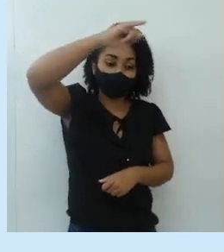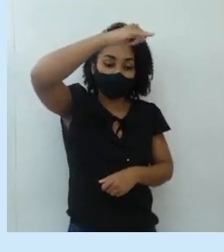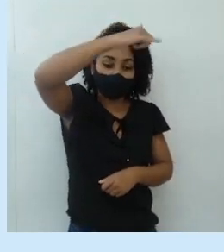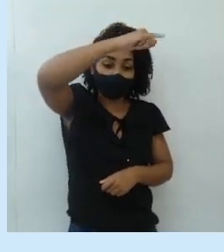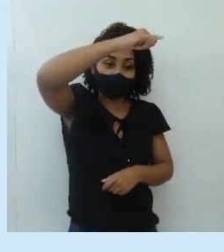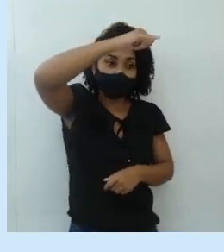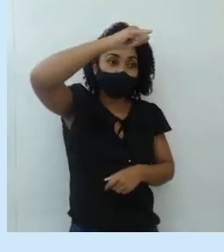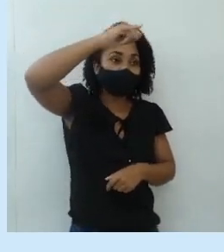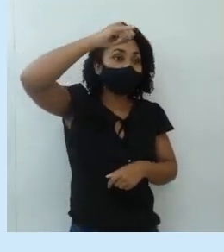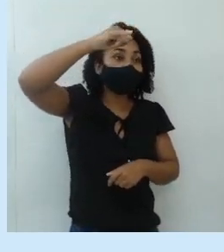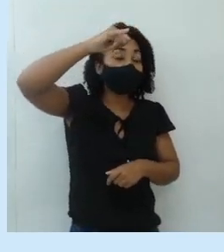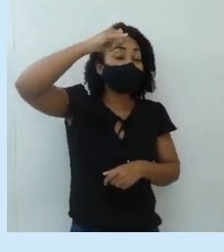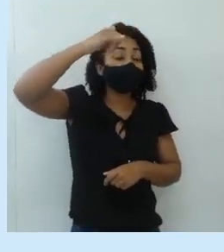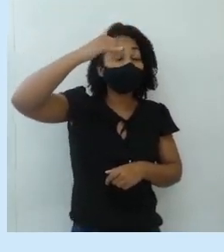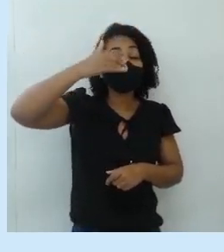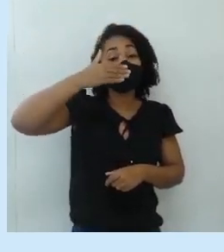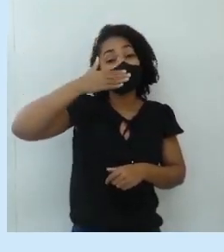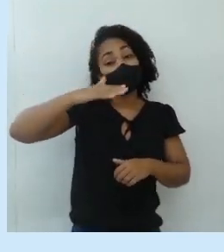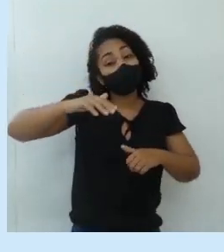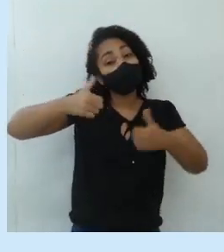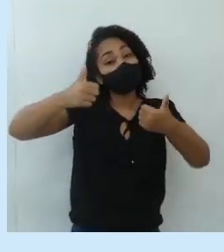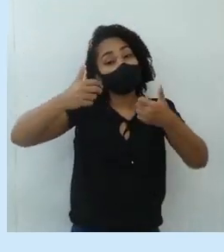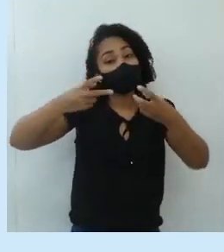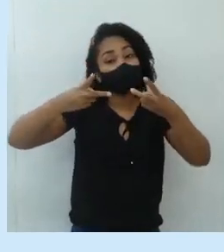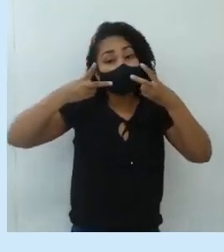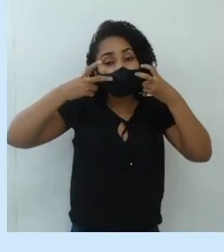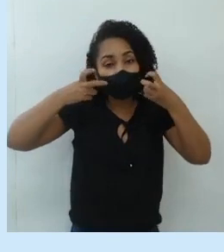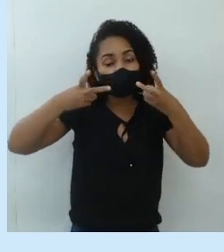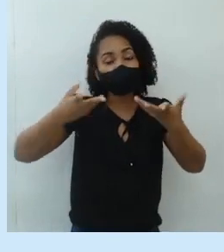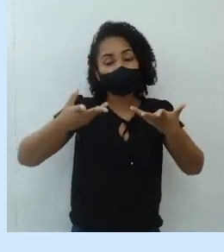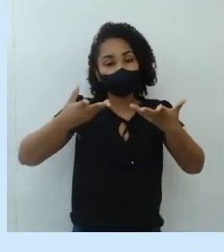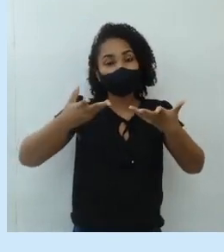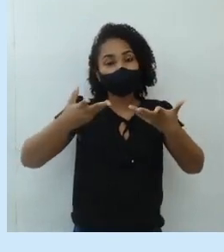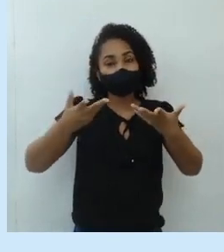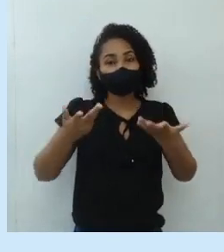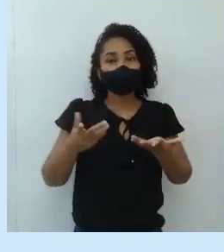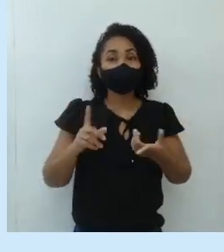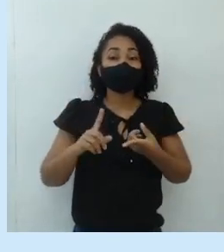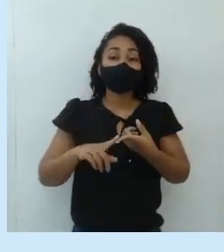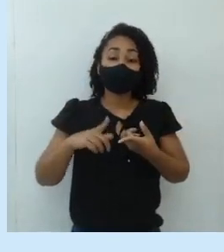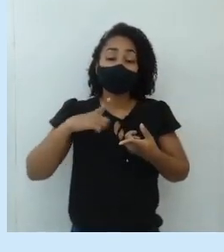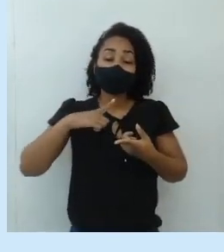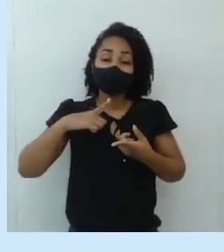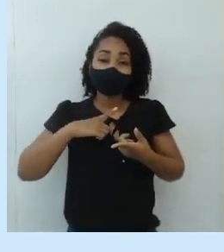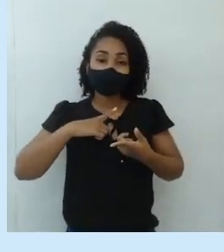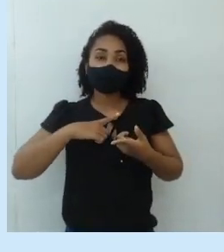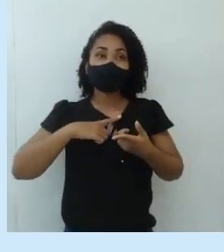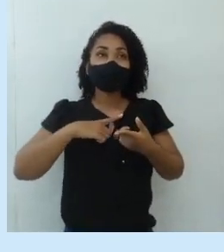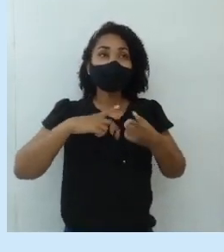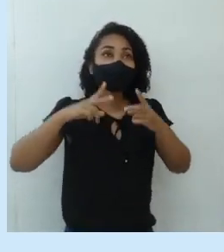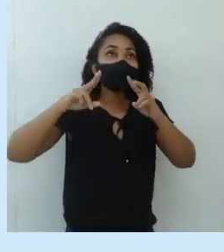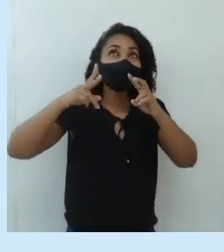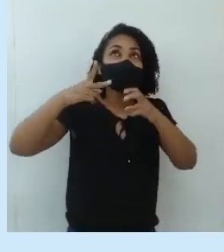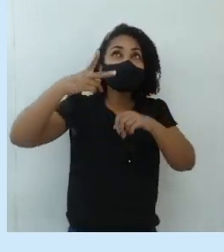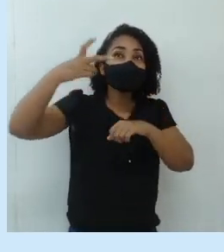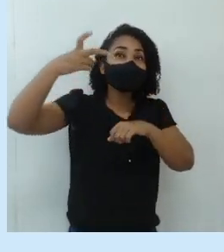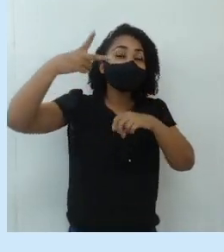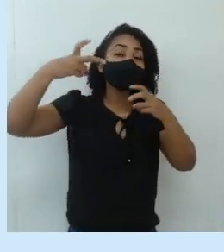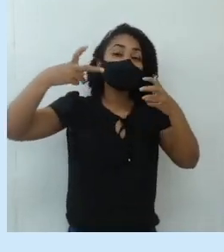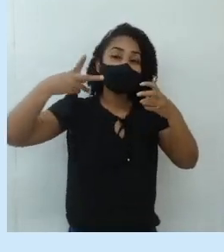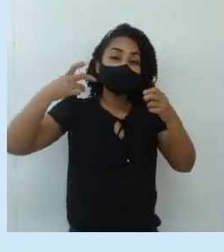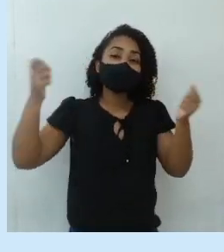mais privilegiada da massa de ar que está na atmosfera e assim ele